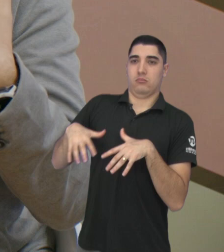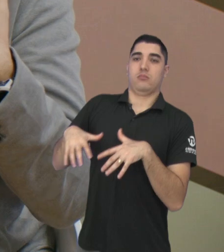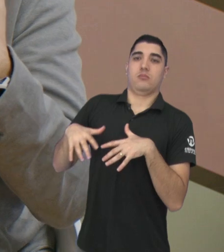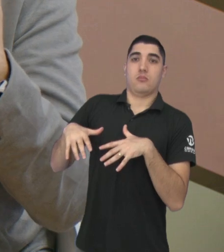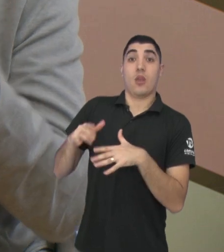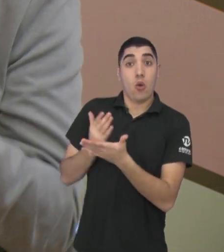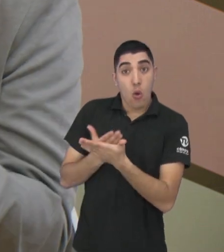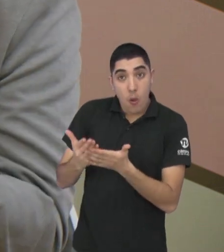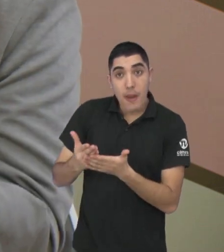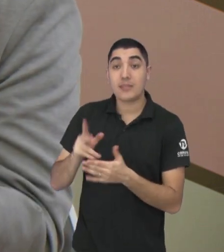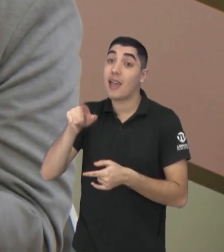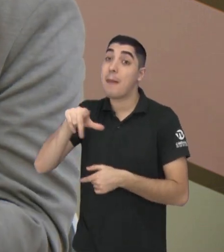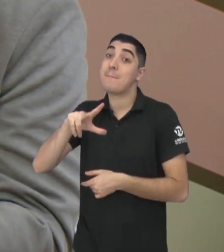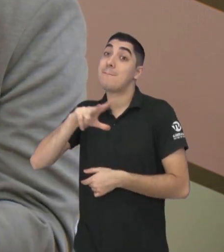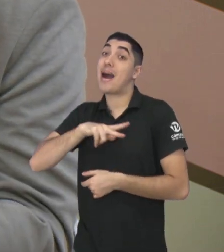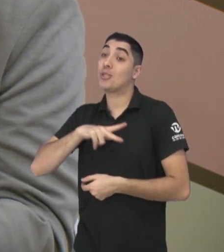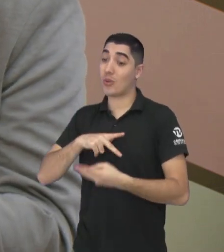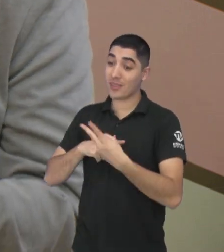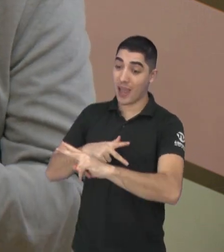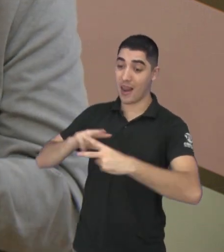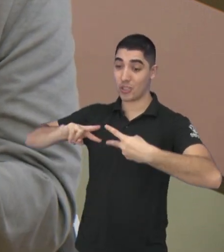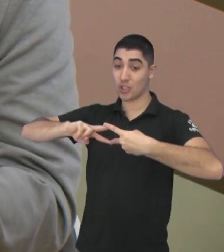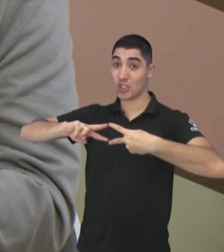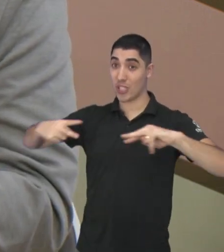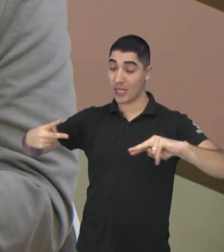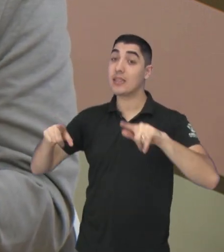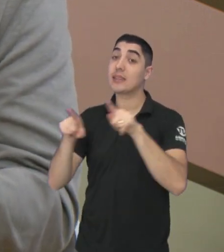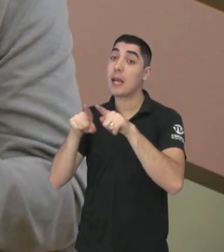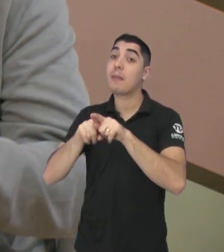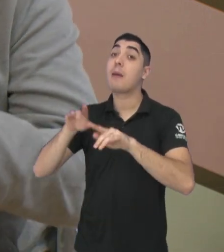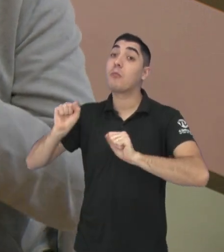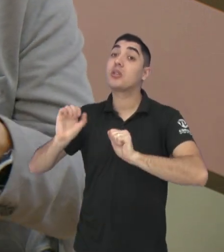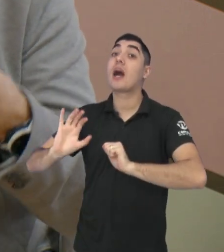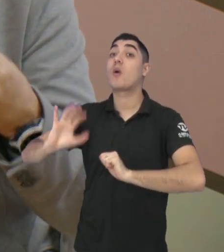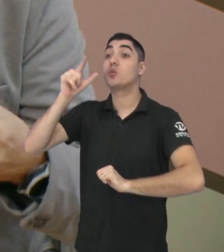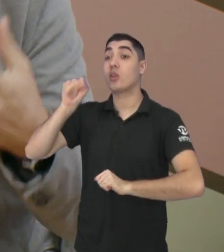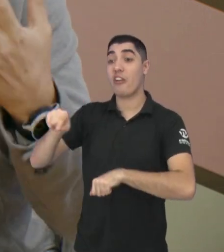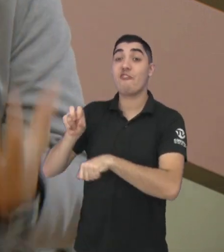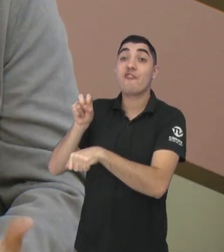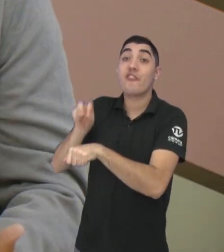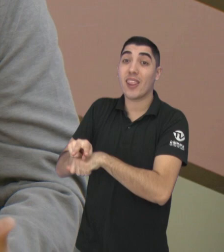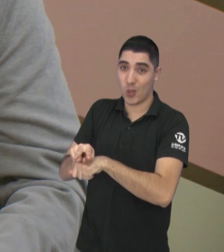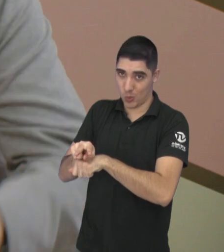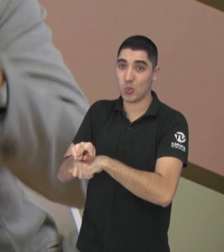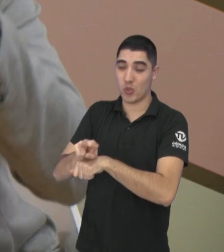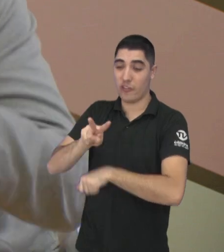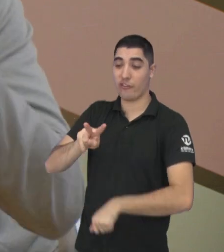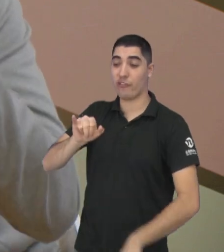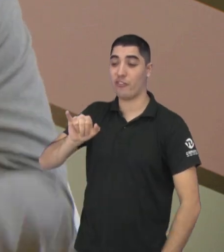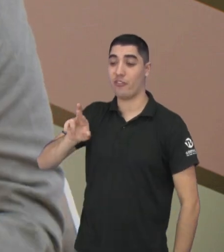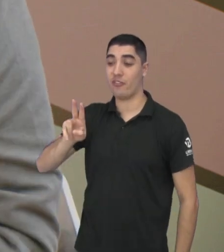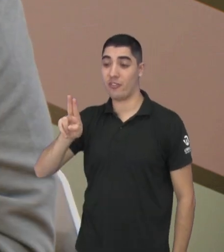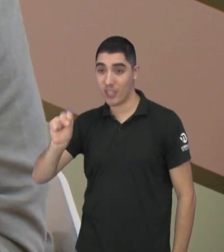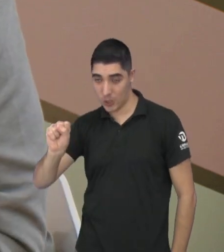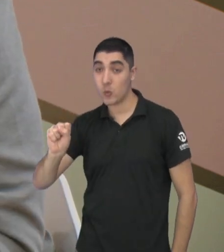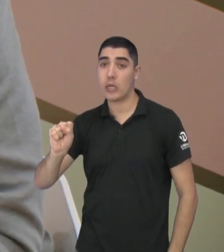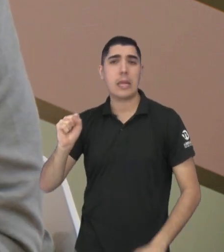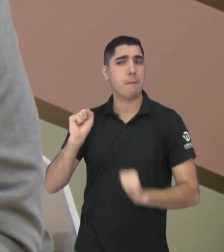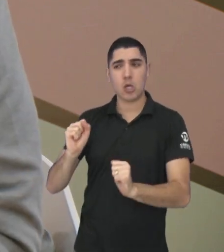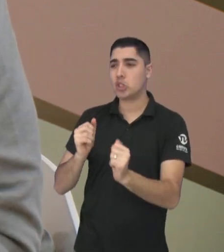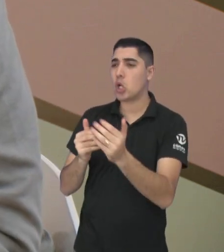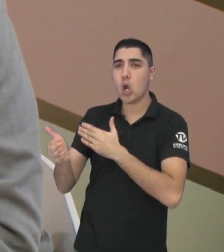questão muito particular, muito genética e depende do vírus. E pode acontecer, e normalmente acontece, com qualquer